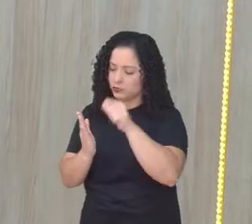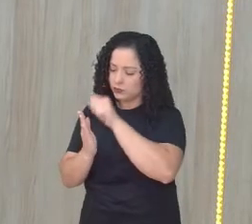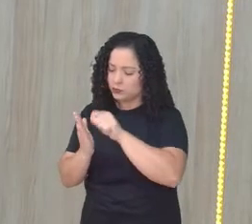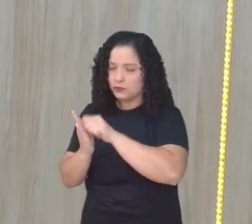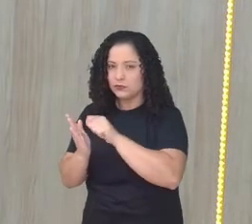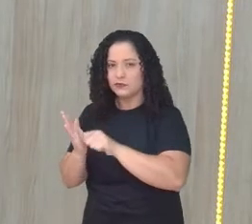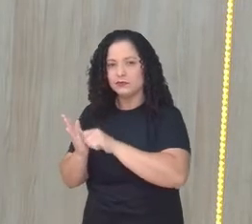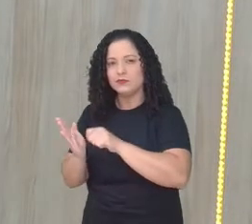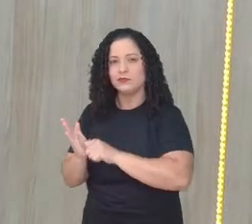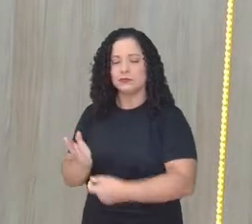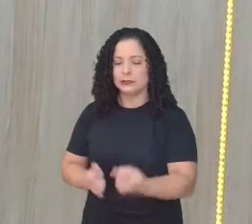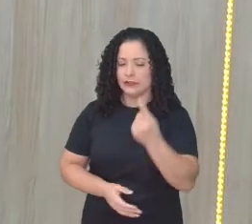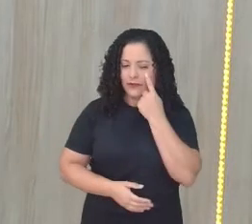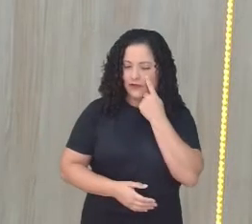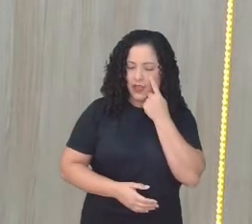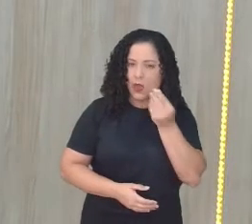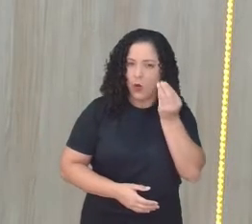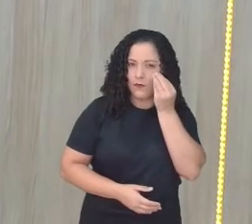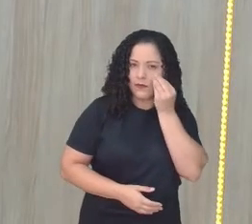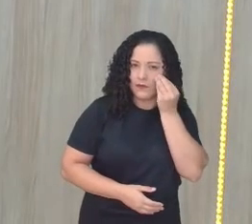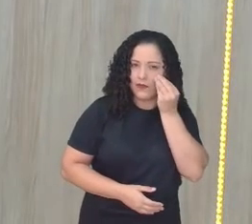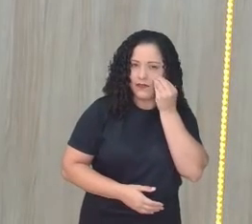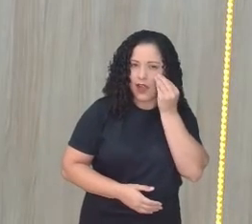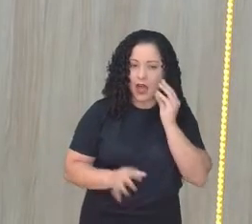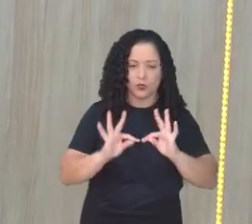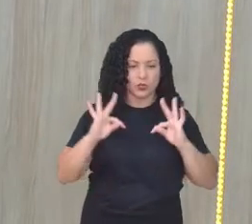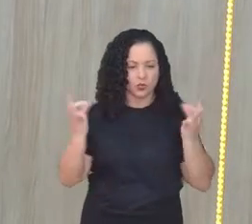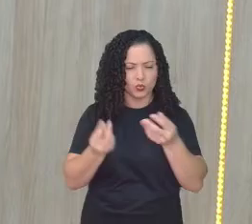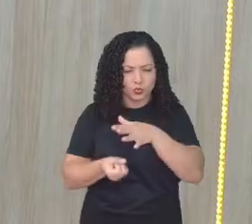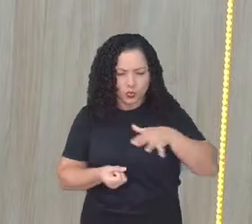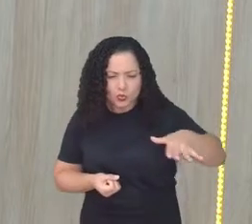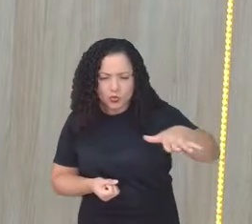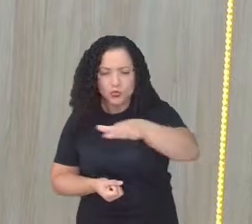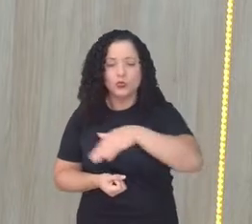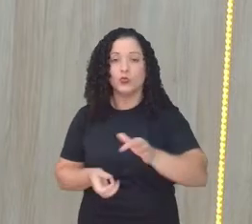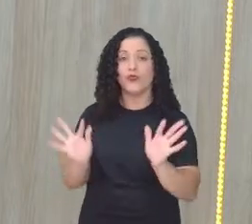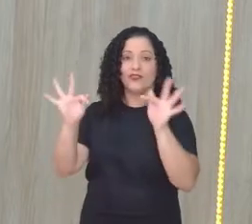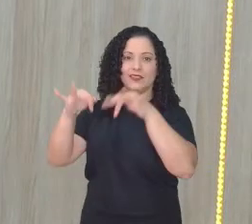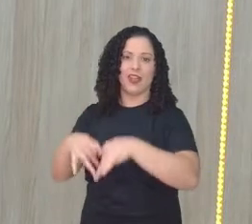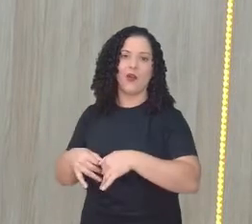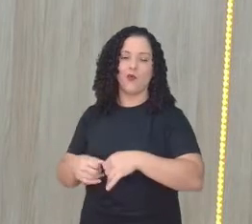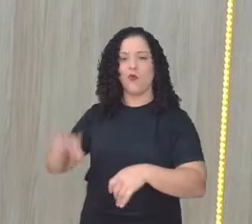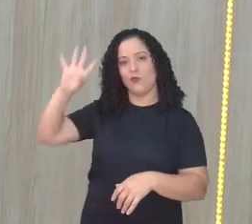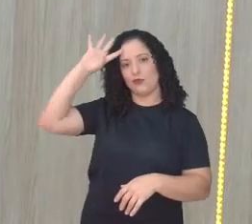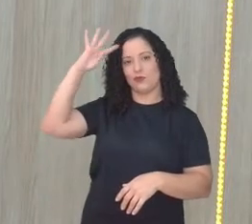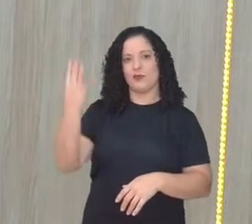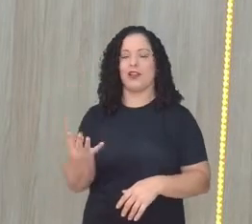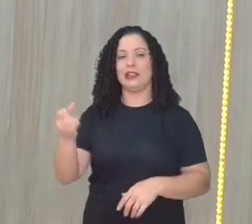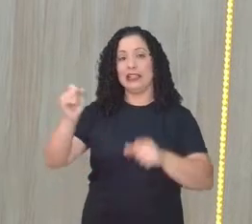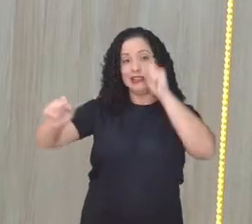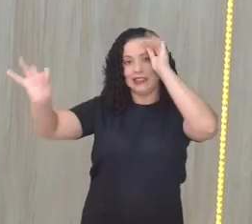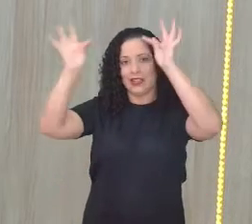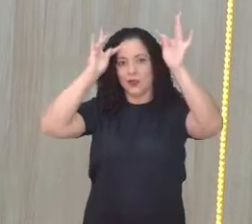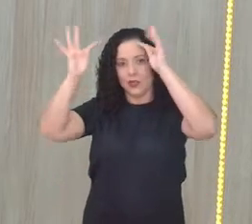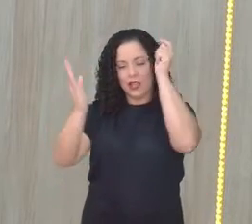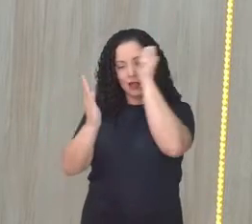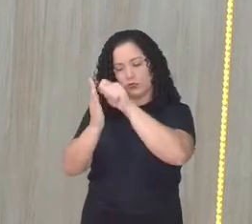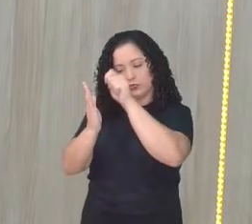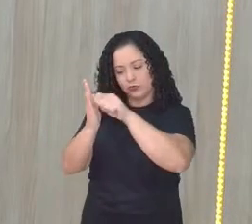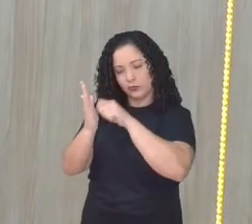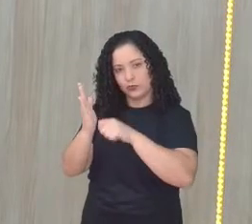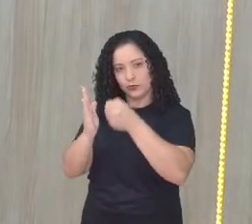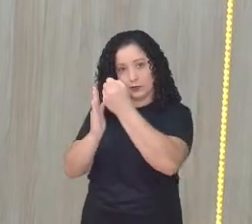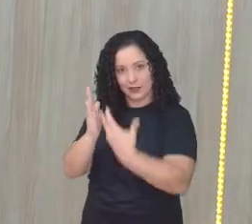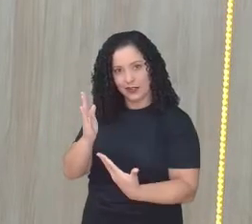ele começa a observar as coisas lá, para no final produzir ali a teoria, né? Isso é o que a gente